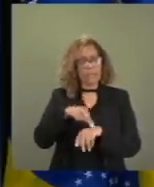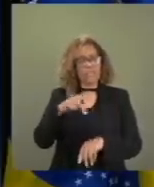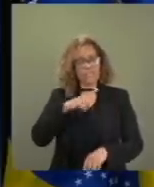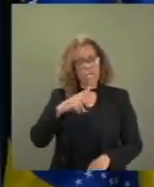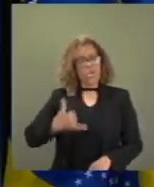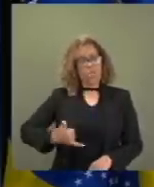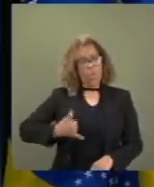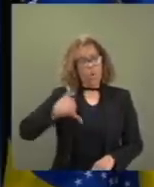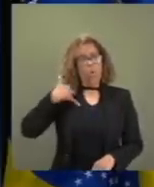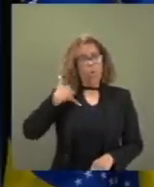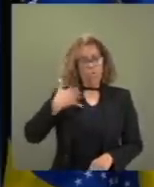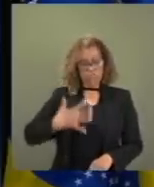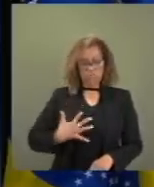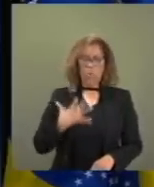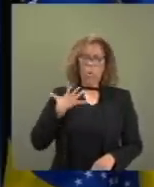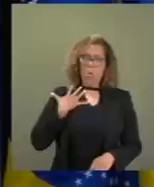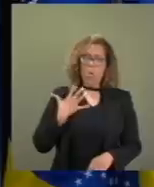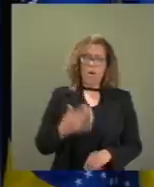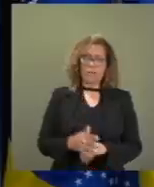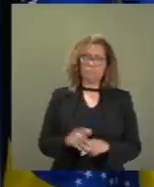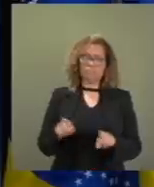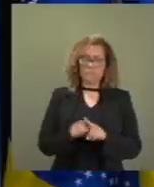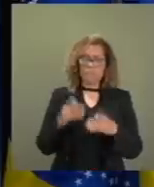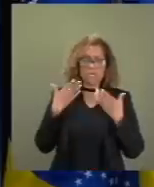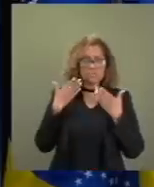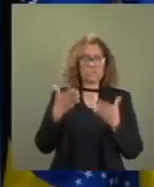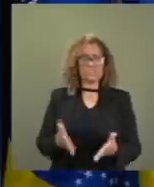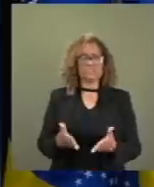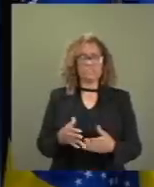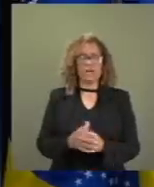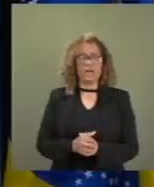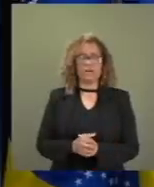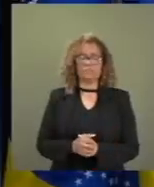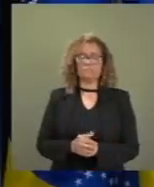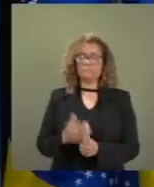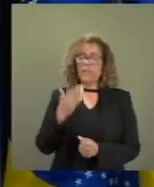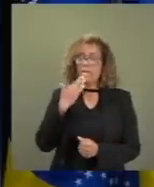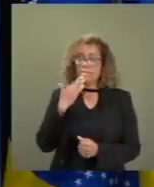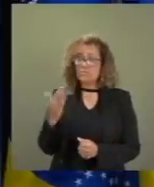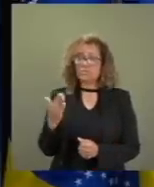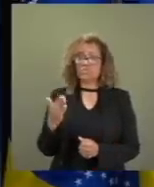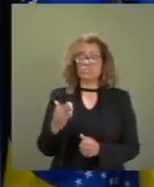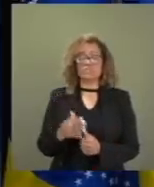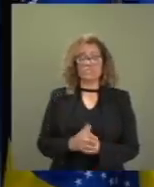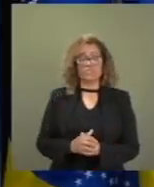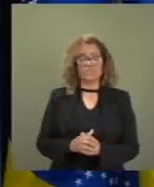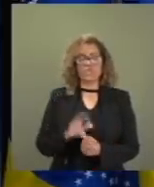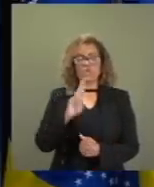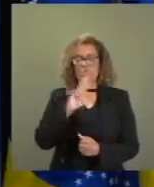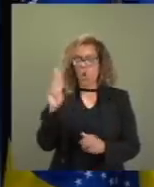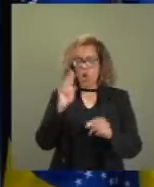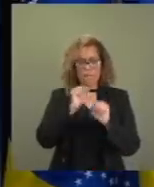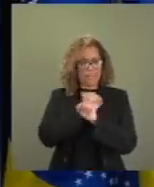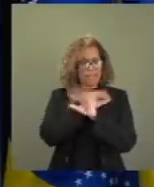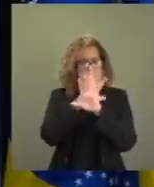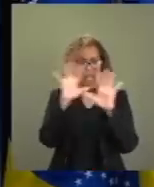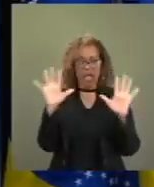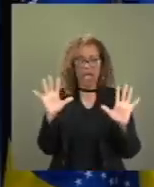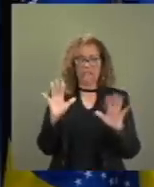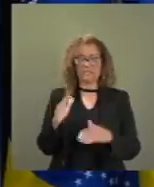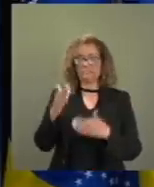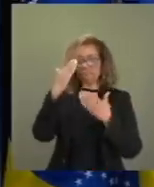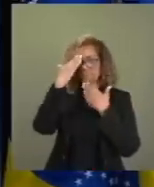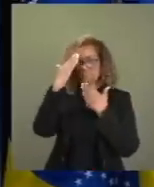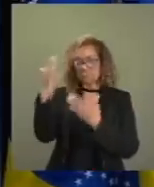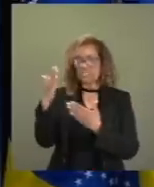participar dessa agremiação e eu queria lhe solicitar isso em nome da Transparência dessa casa muito obrigado